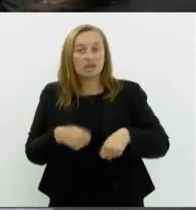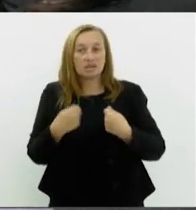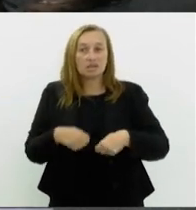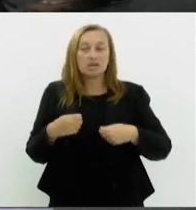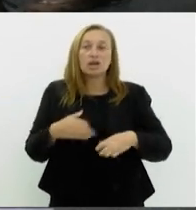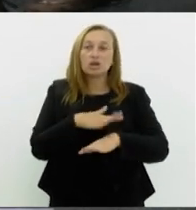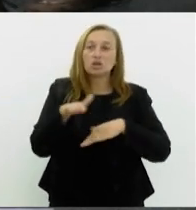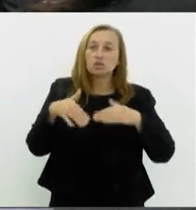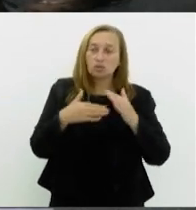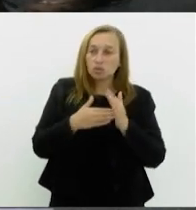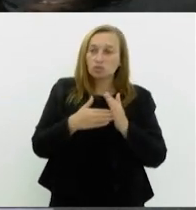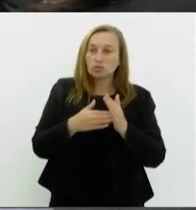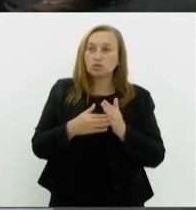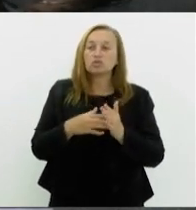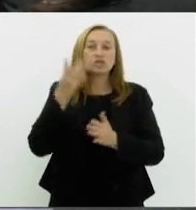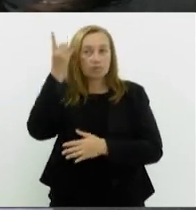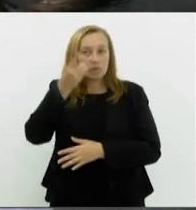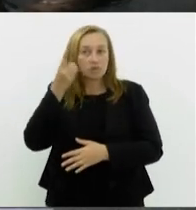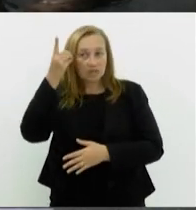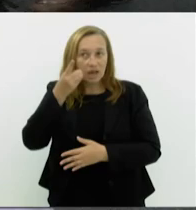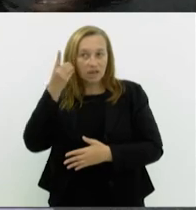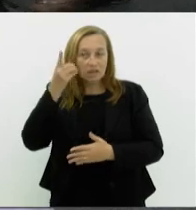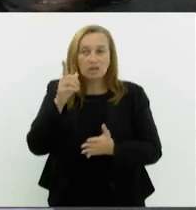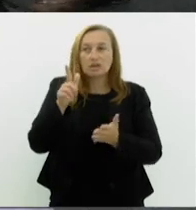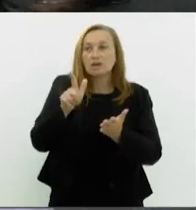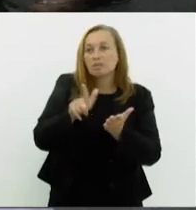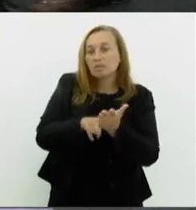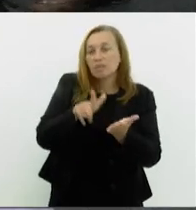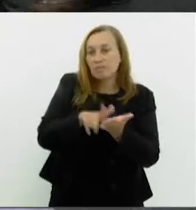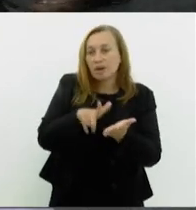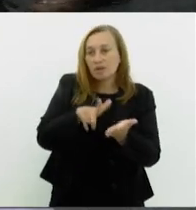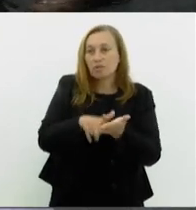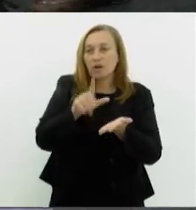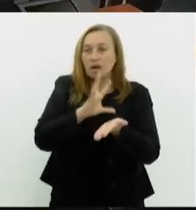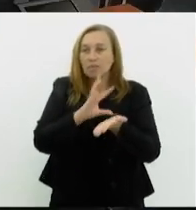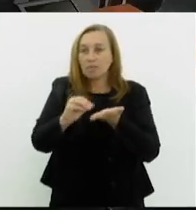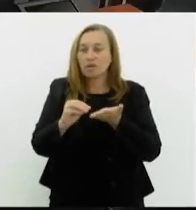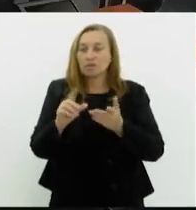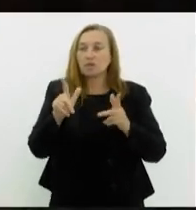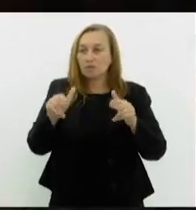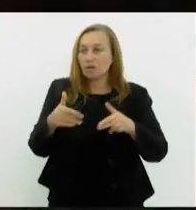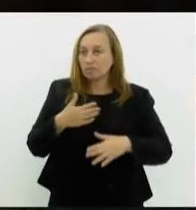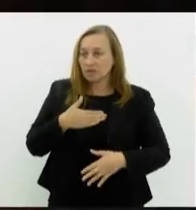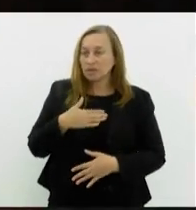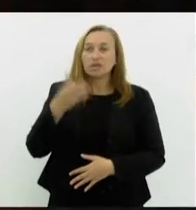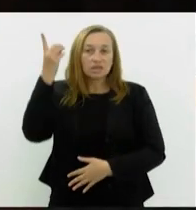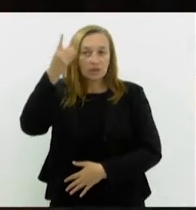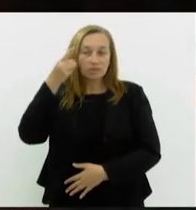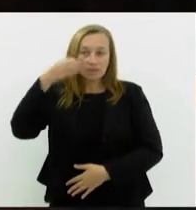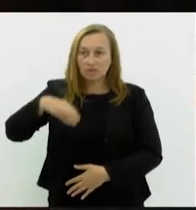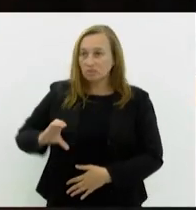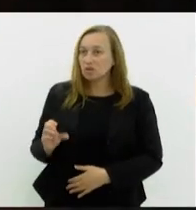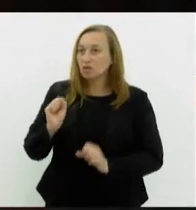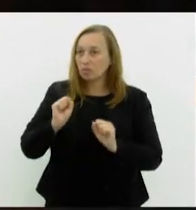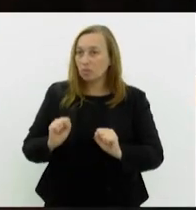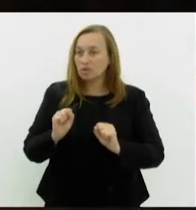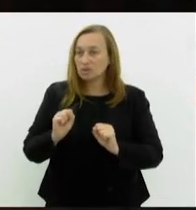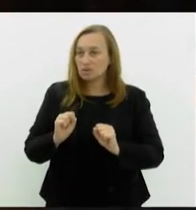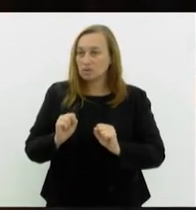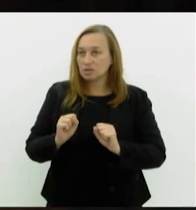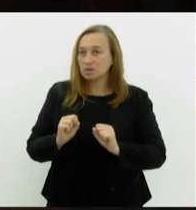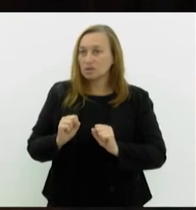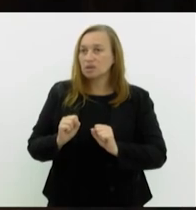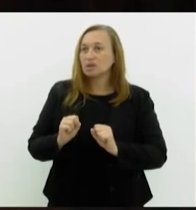a pauta em papel, como eu usualmente o faço. Deputado Carlos Mink, eu posso lhe emprestar minha pauta, que eu